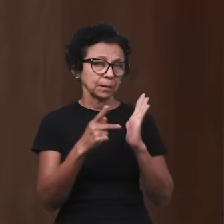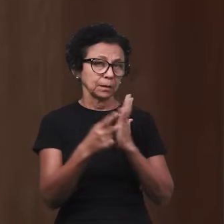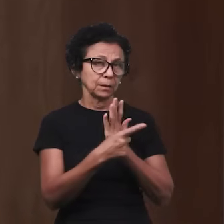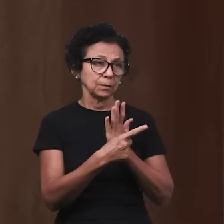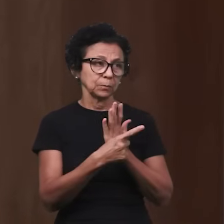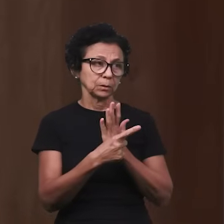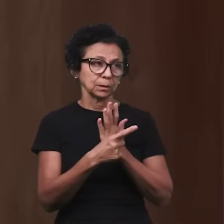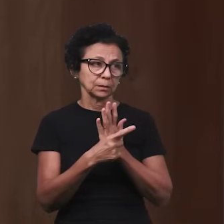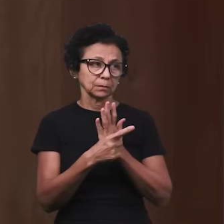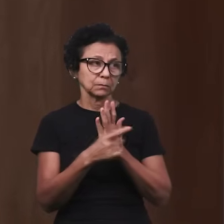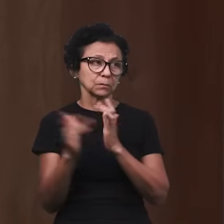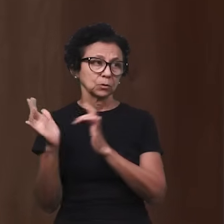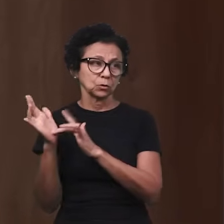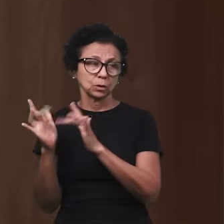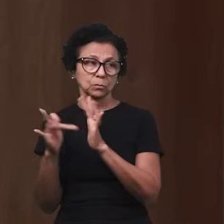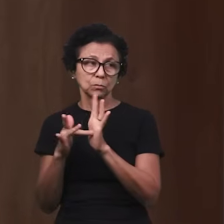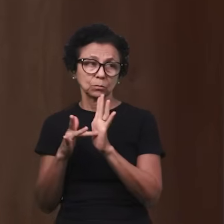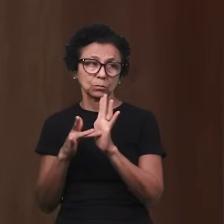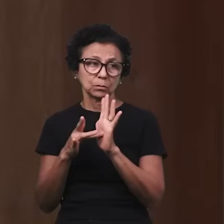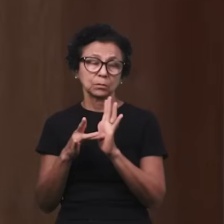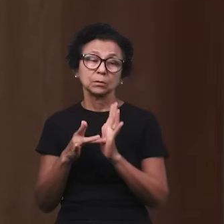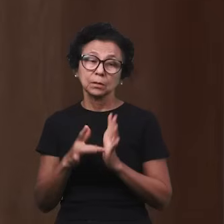nas parábolas. Isso.